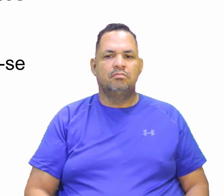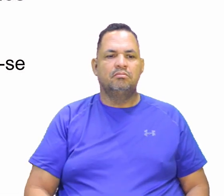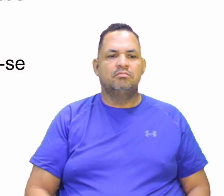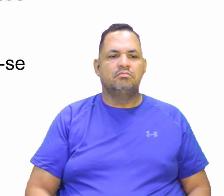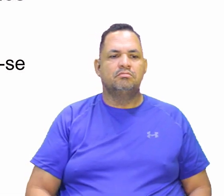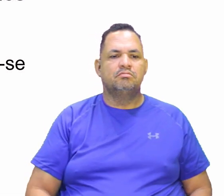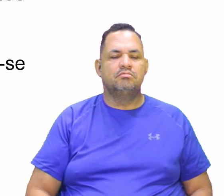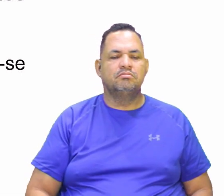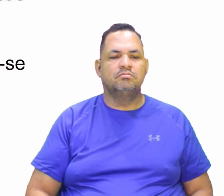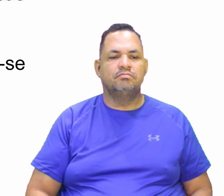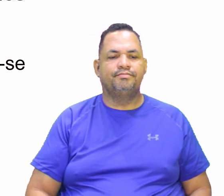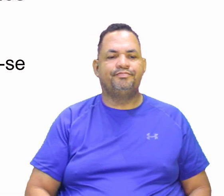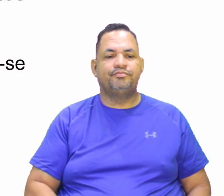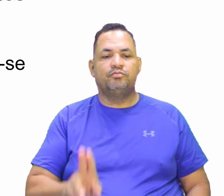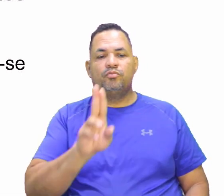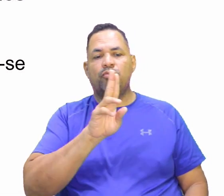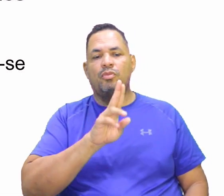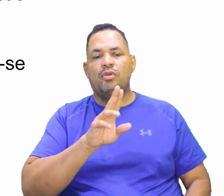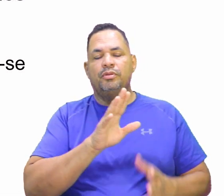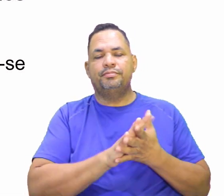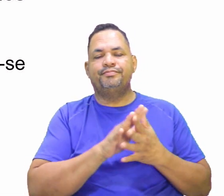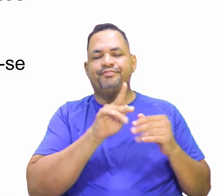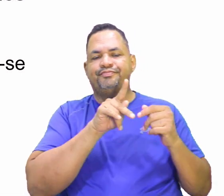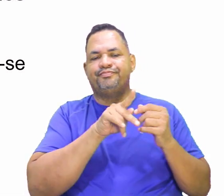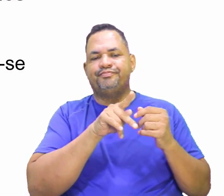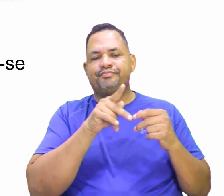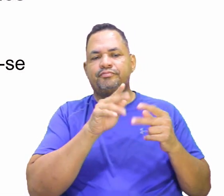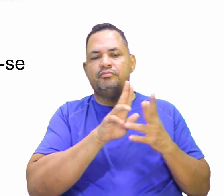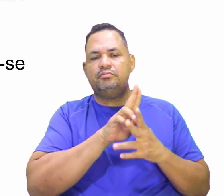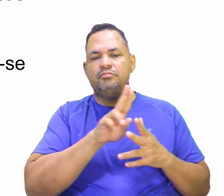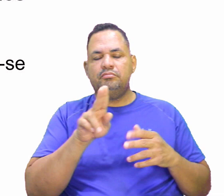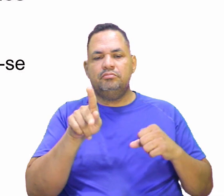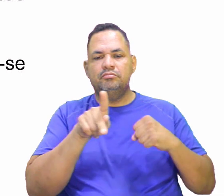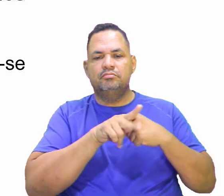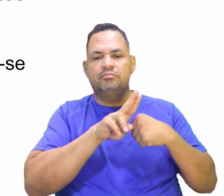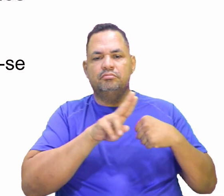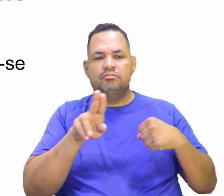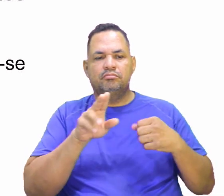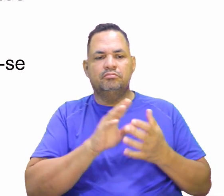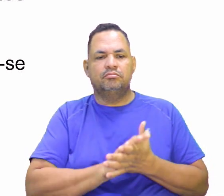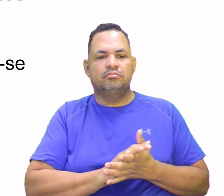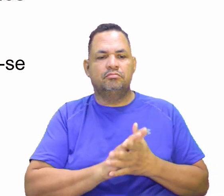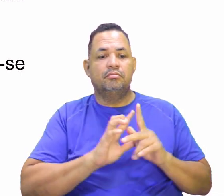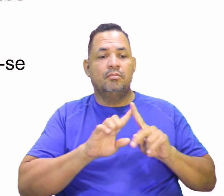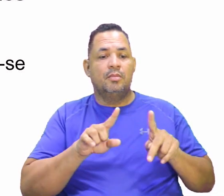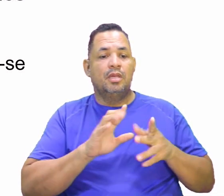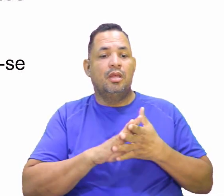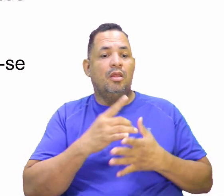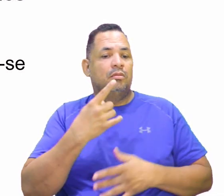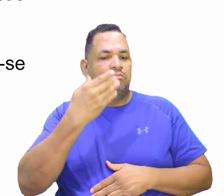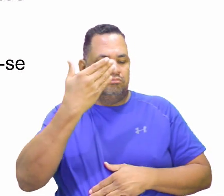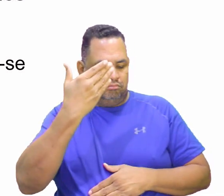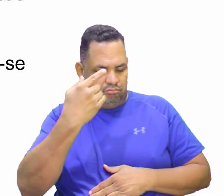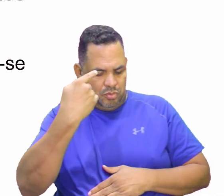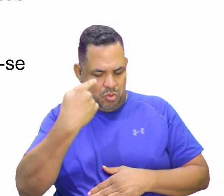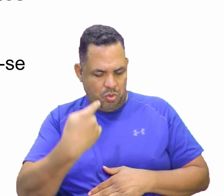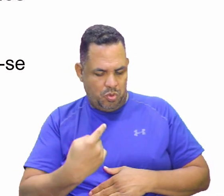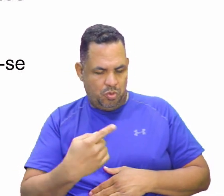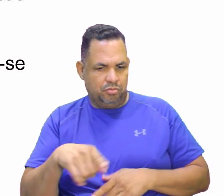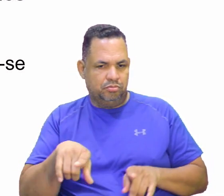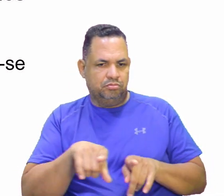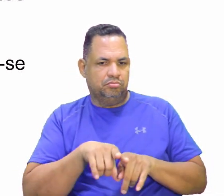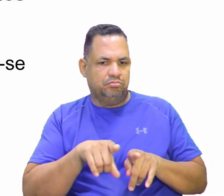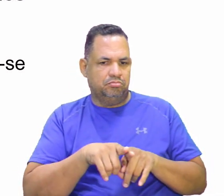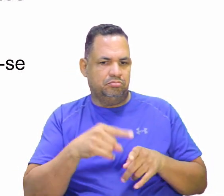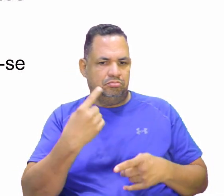Tiba. Sobre a colocação pronominal, observe-se os trechos. Nós temos o primeiro. Mas se olhe também com os